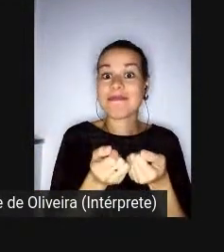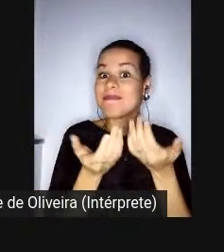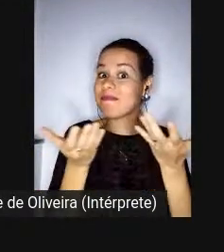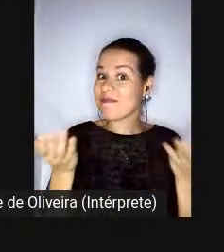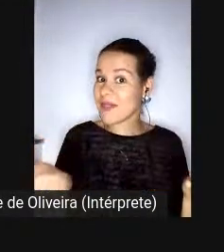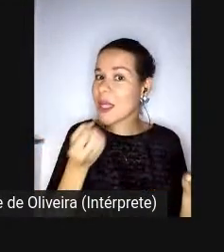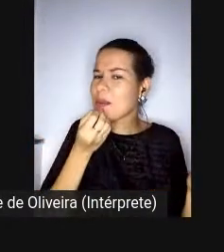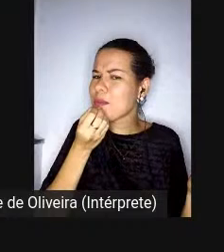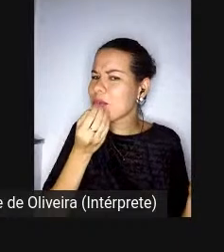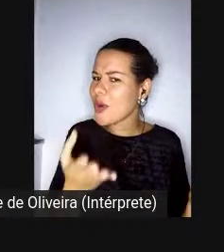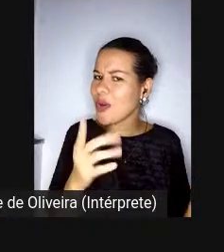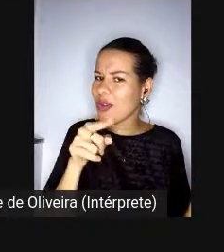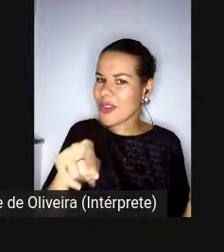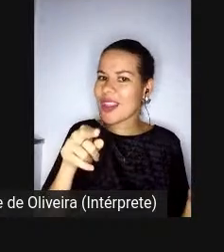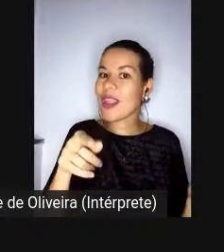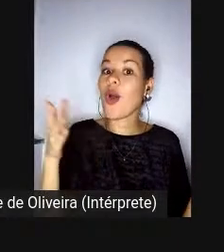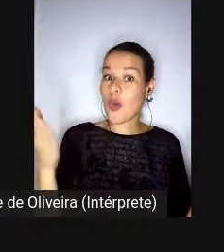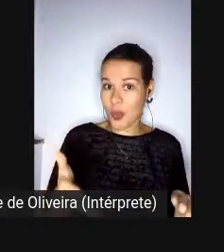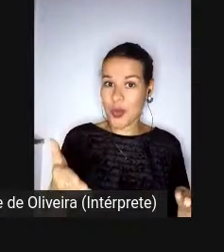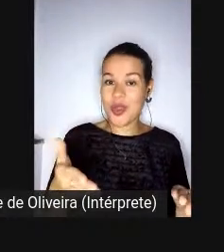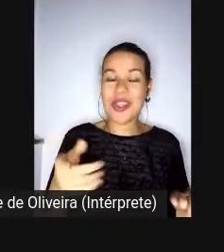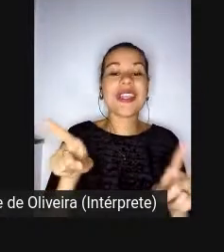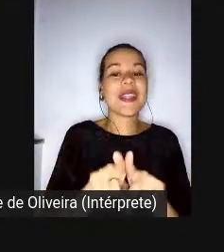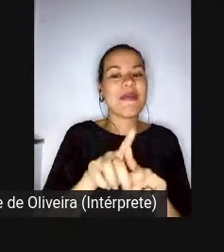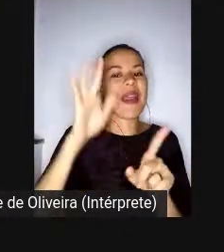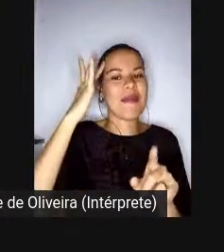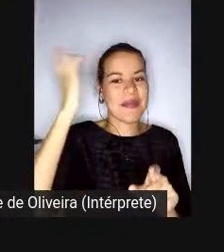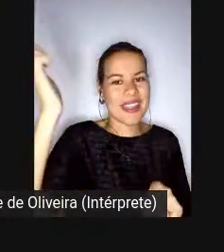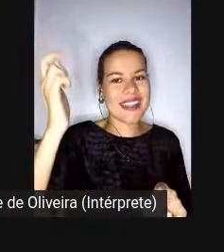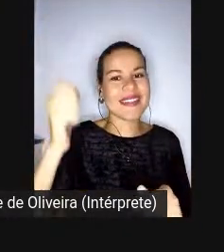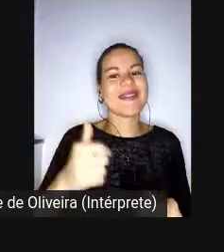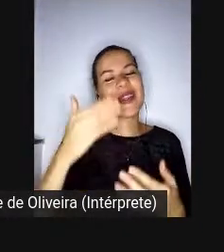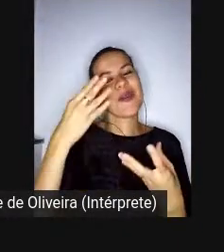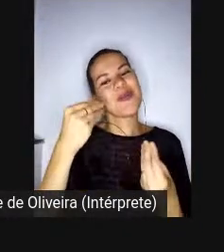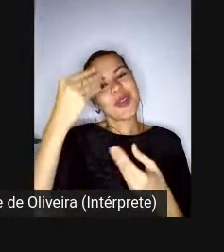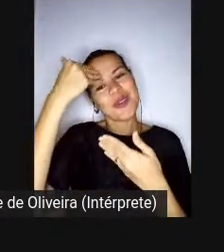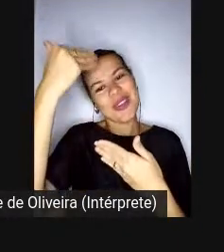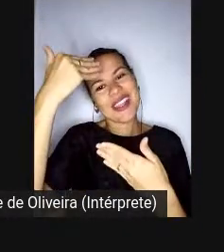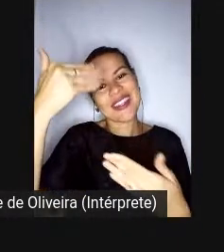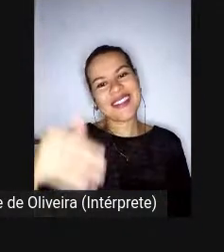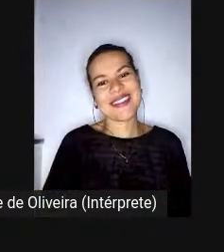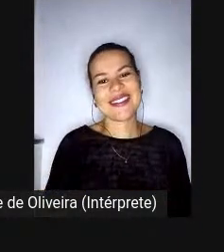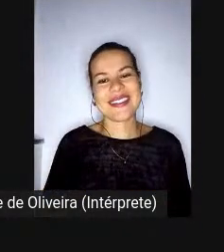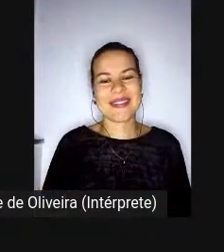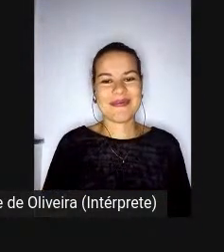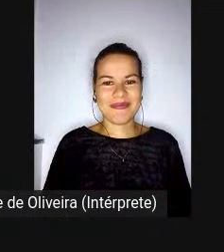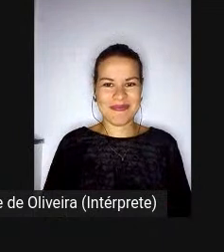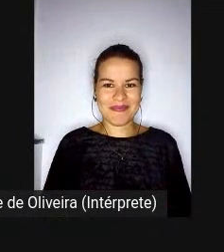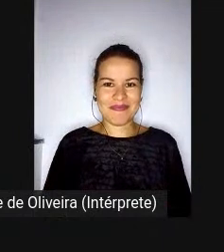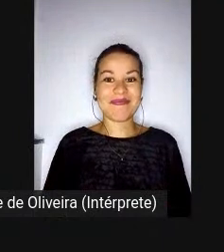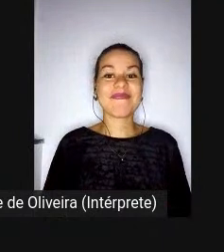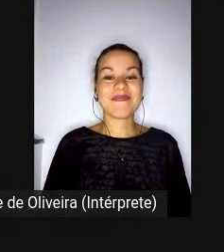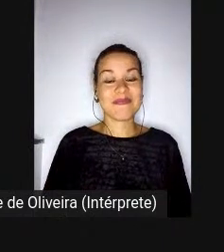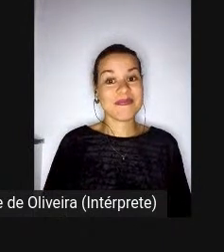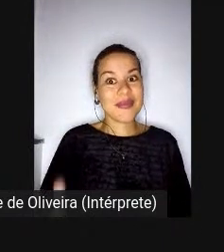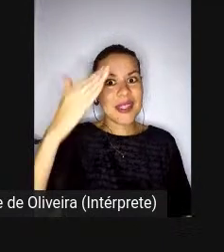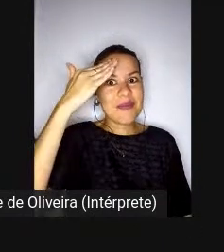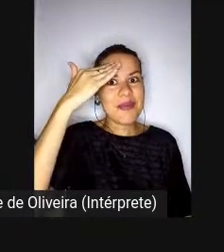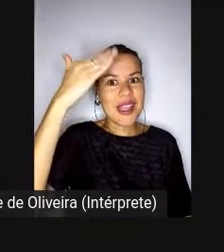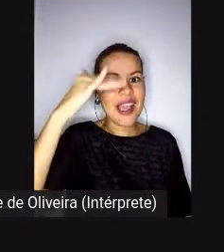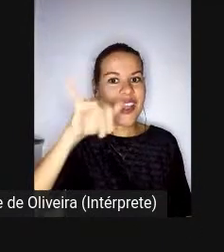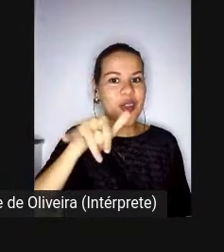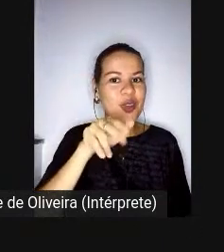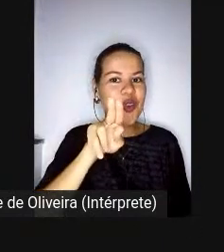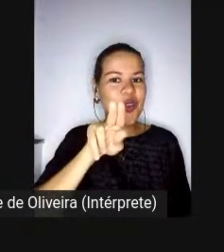conto com vocês hoje quanto foi vocês amanhã também muito obrigado e obrigado Juliana eu tô no meu